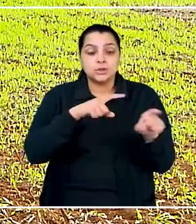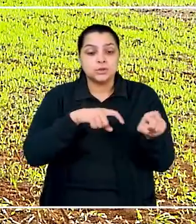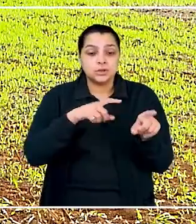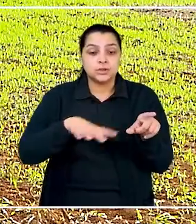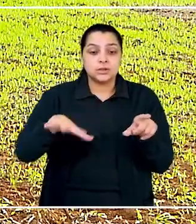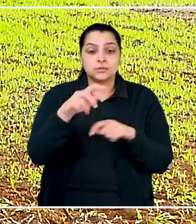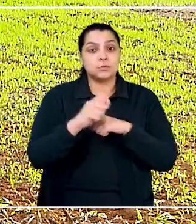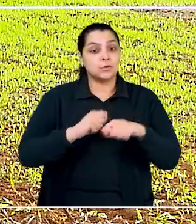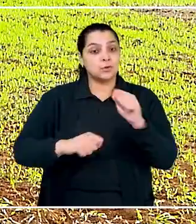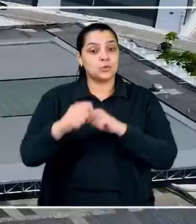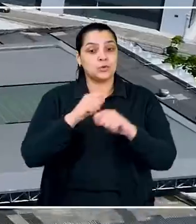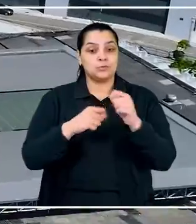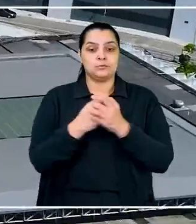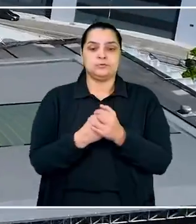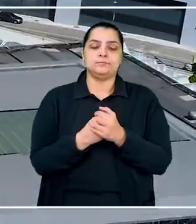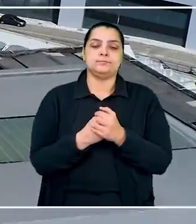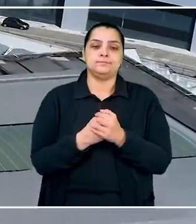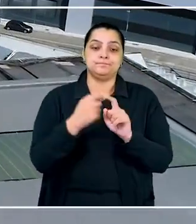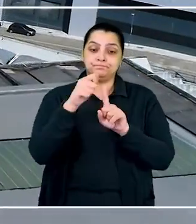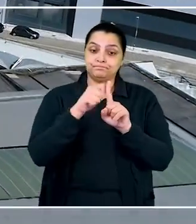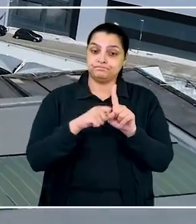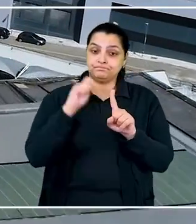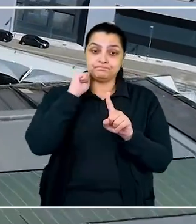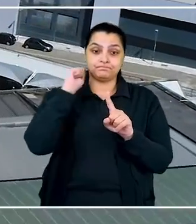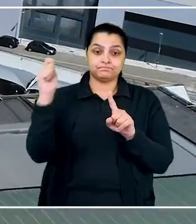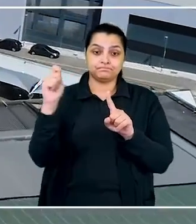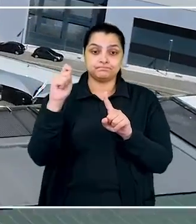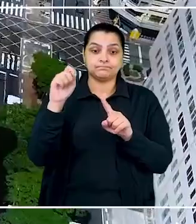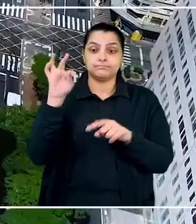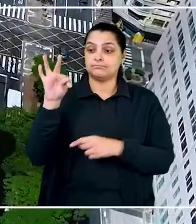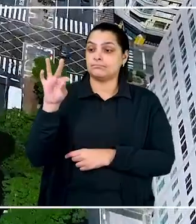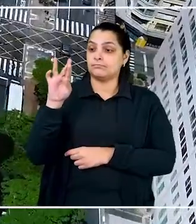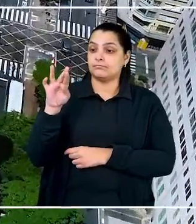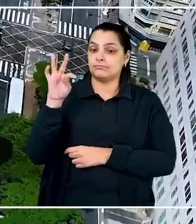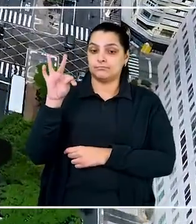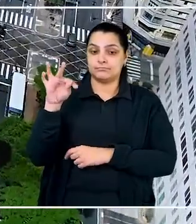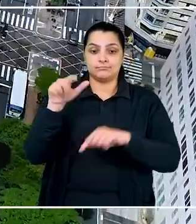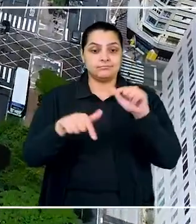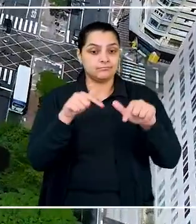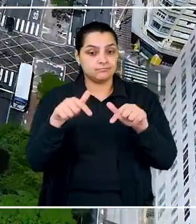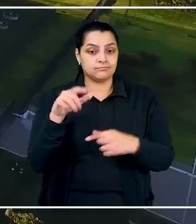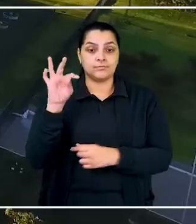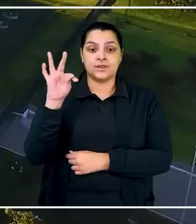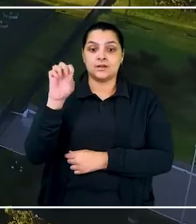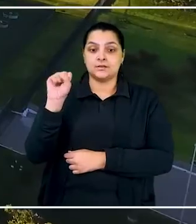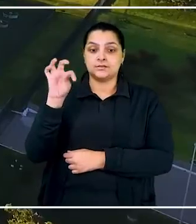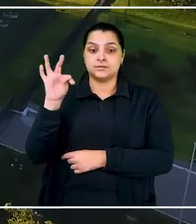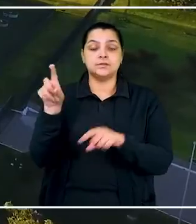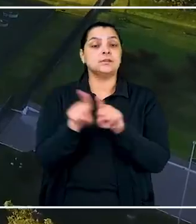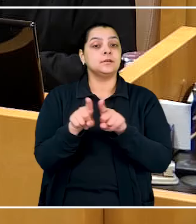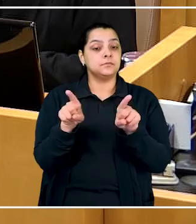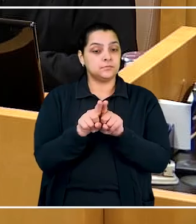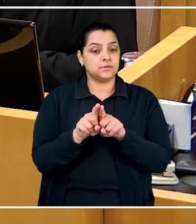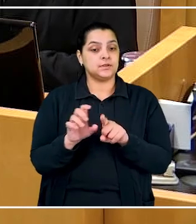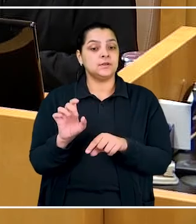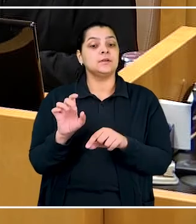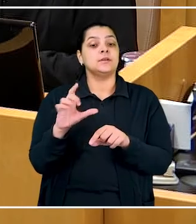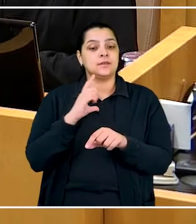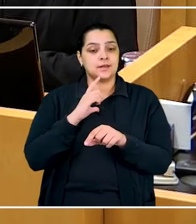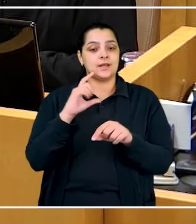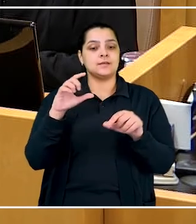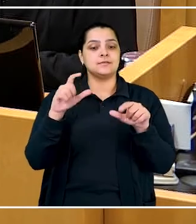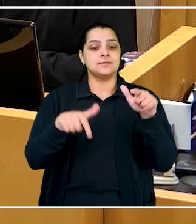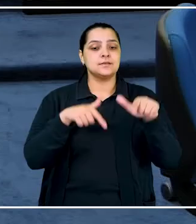no campo, no segmento econômico. Durante todo o mês de abril, os Tribunais Regionais do Trabalho e o TST vão realizar